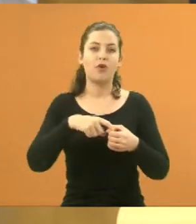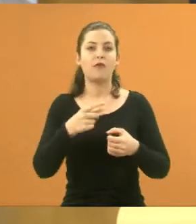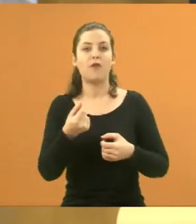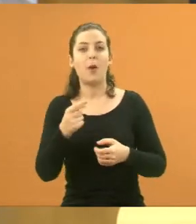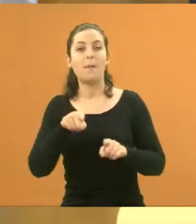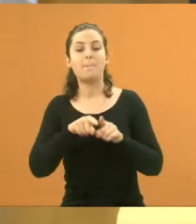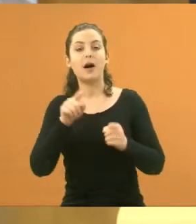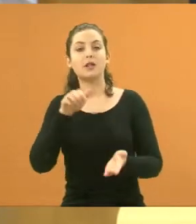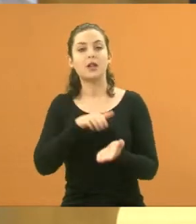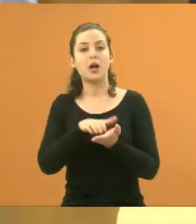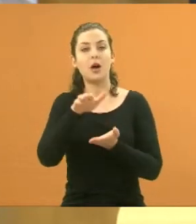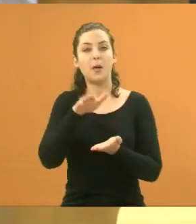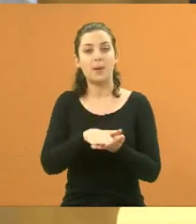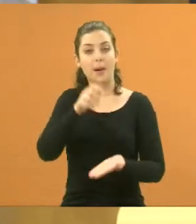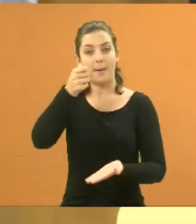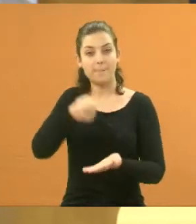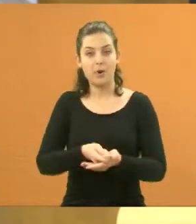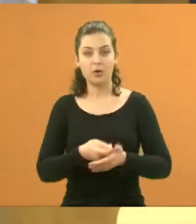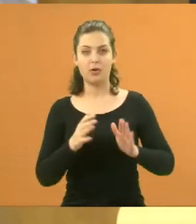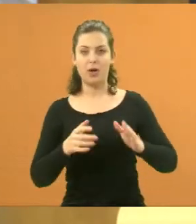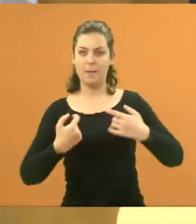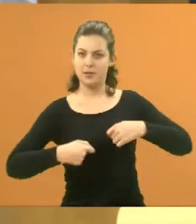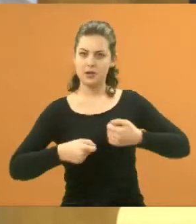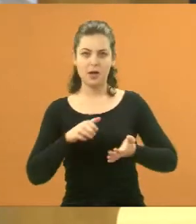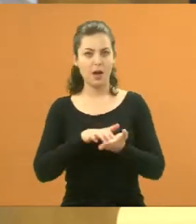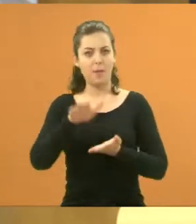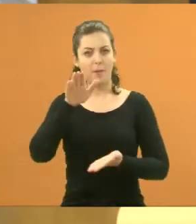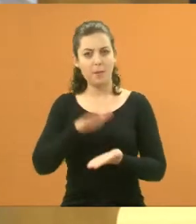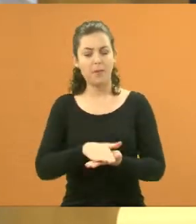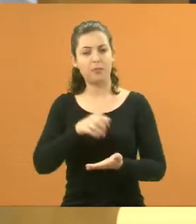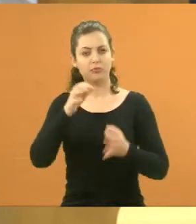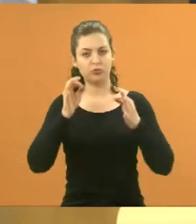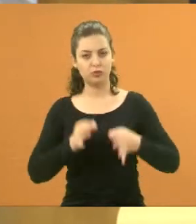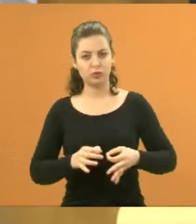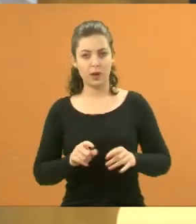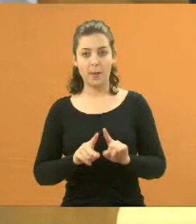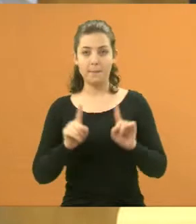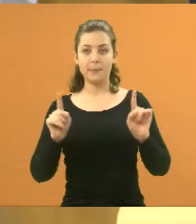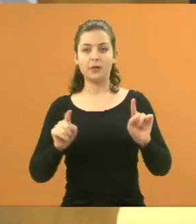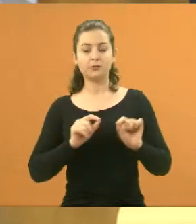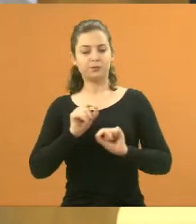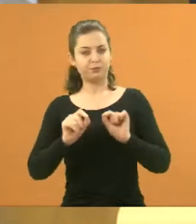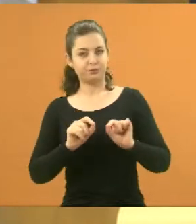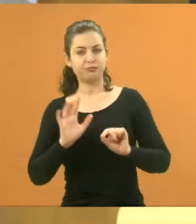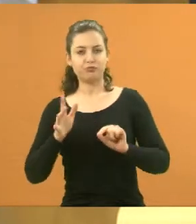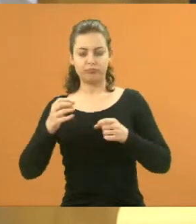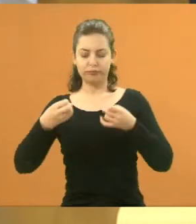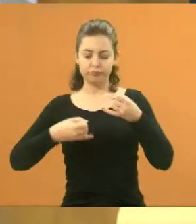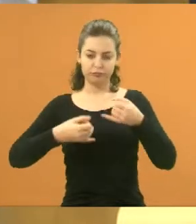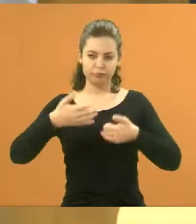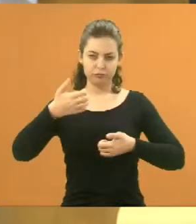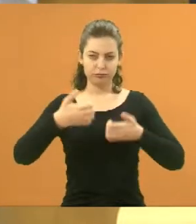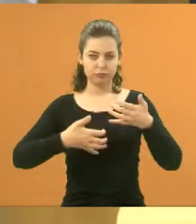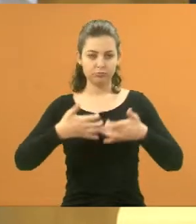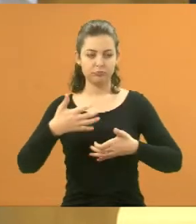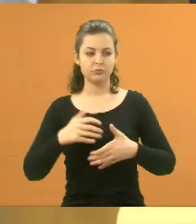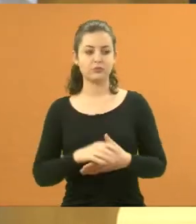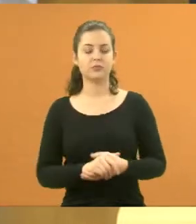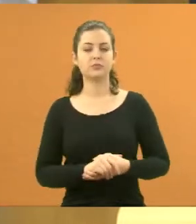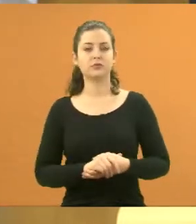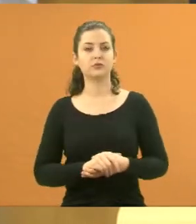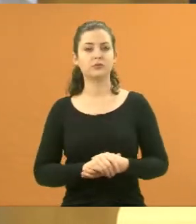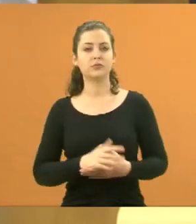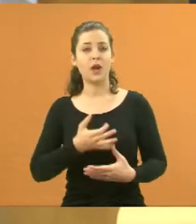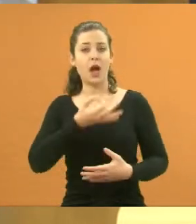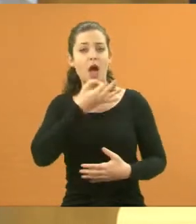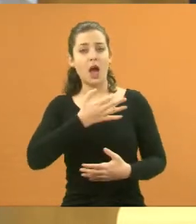multa foi pago. Eu acho que seria o mínimo a questão justa. Mas acho que a gente já avançou bastante aqui. Agora, o meu posicionamento,